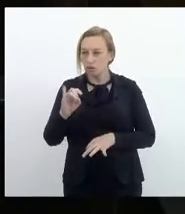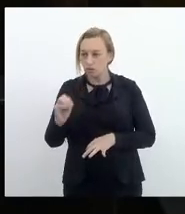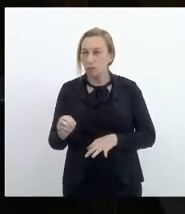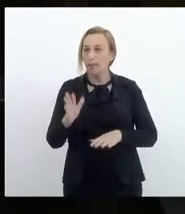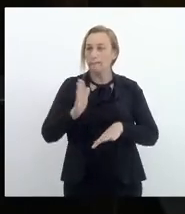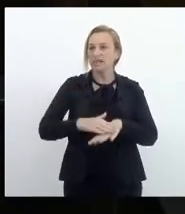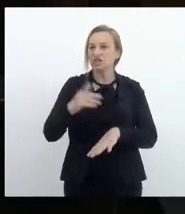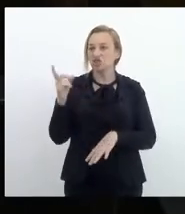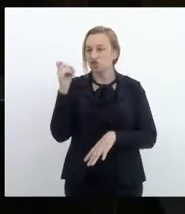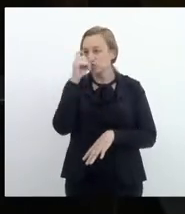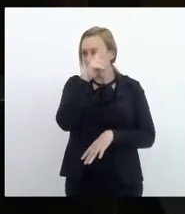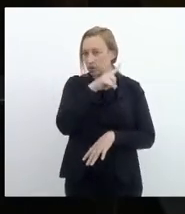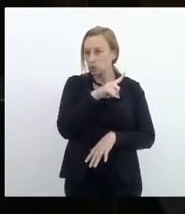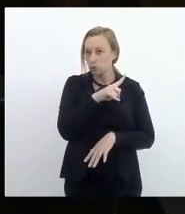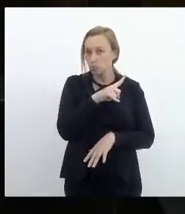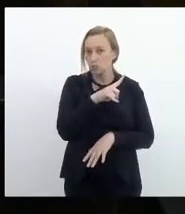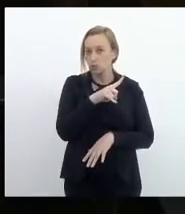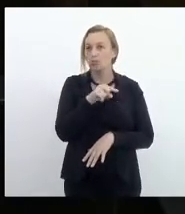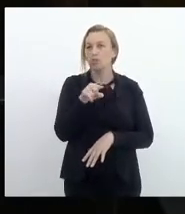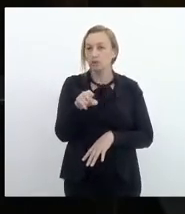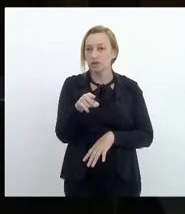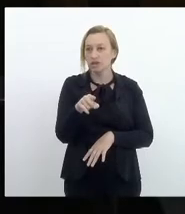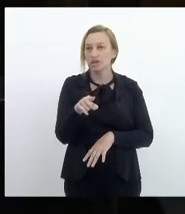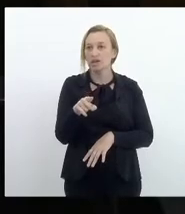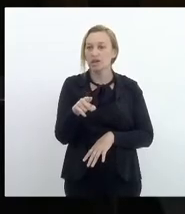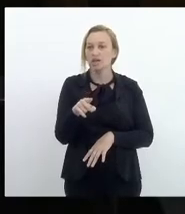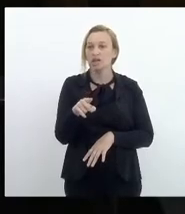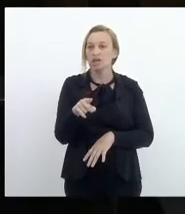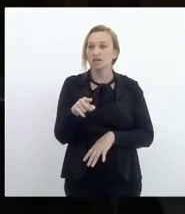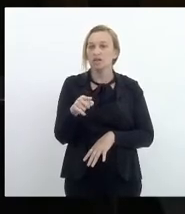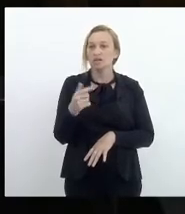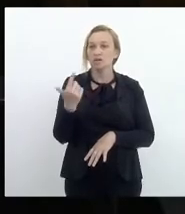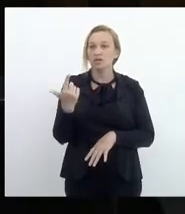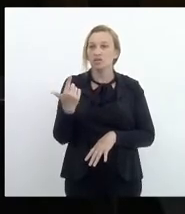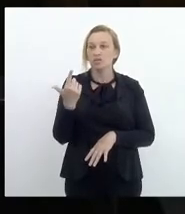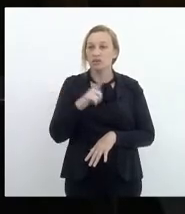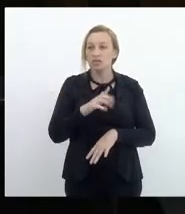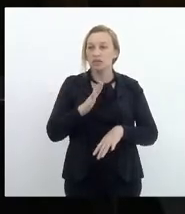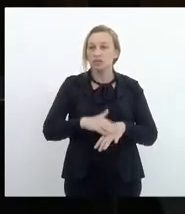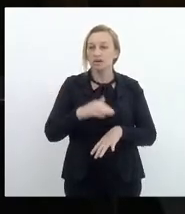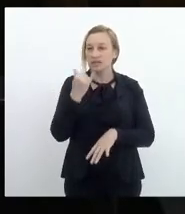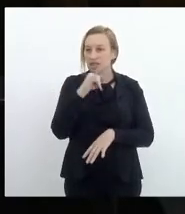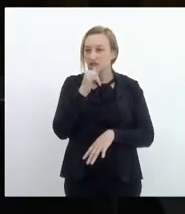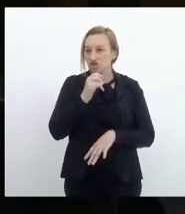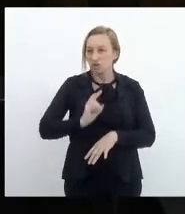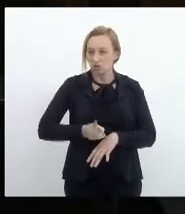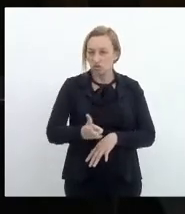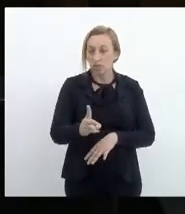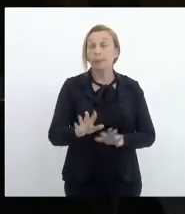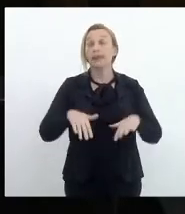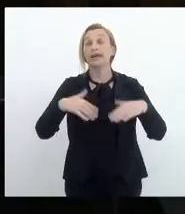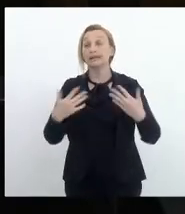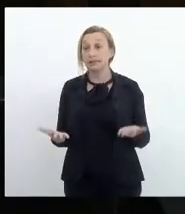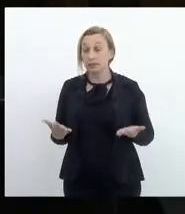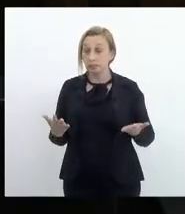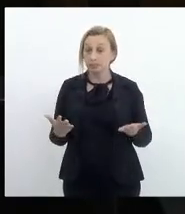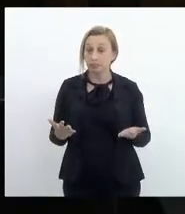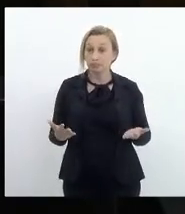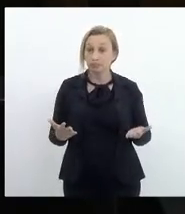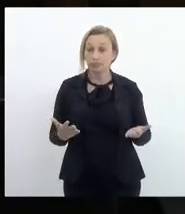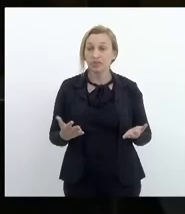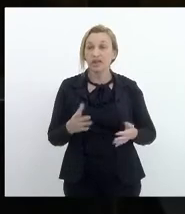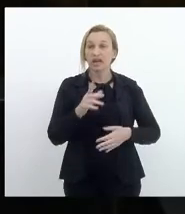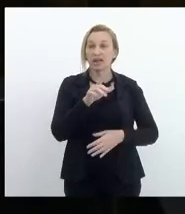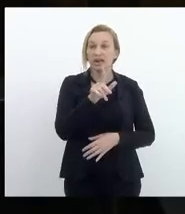difícil você ter geração de energia hidrelétrica continuada aí entre a são